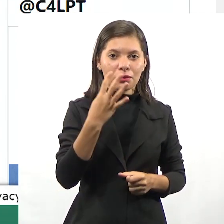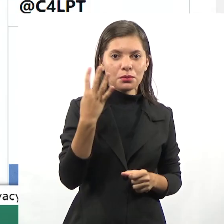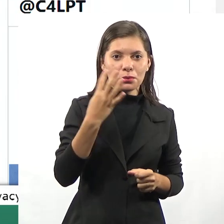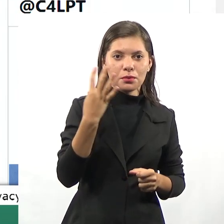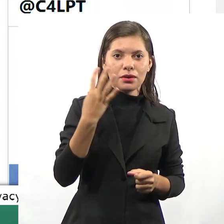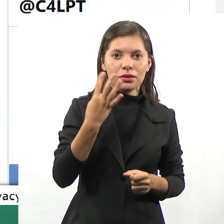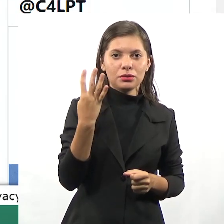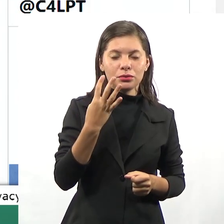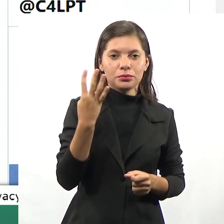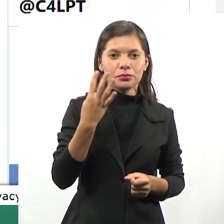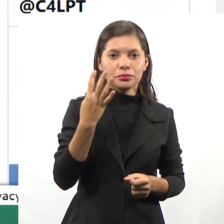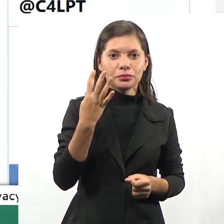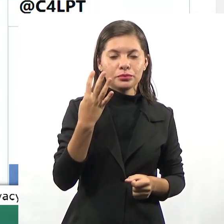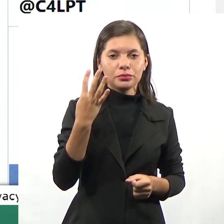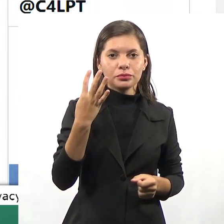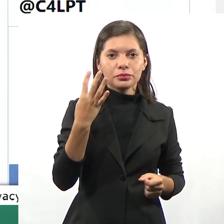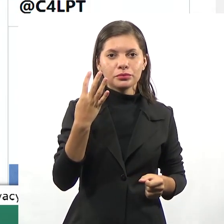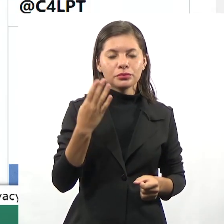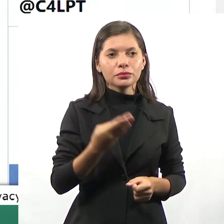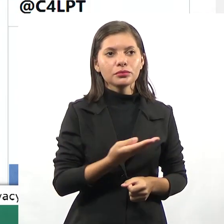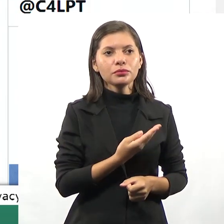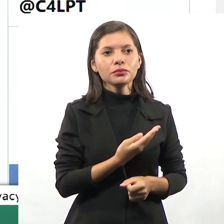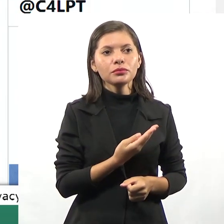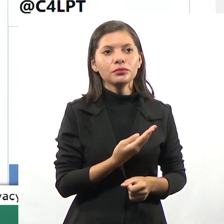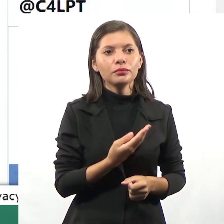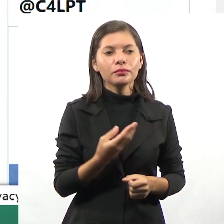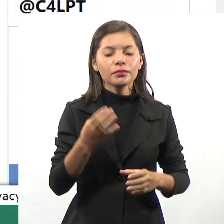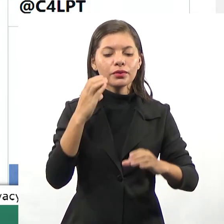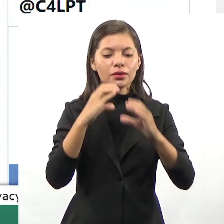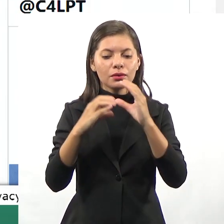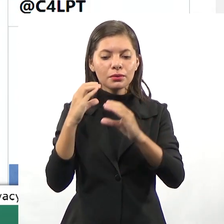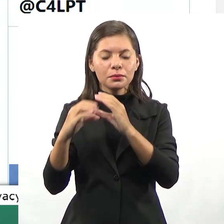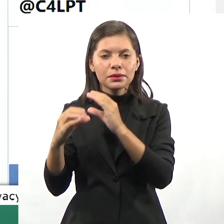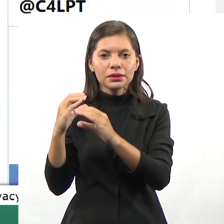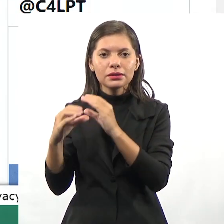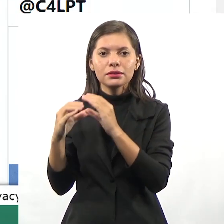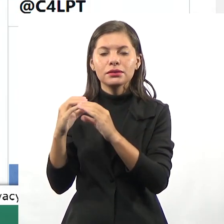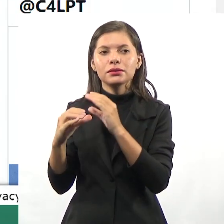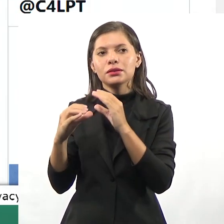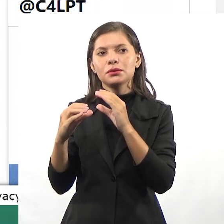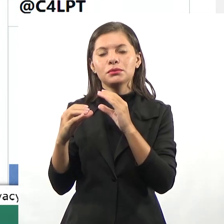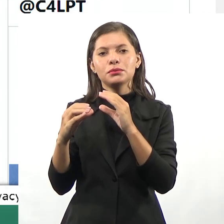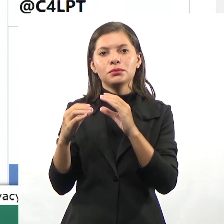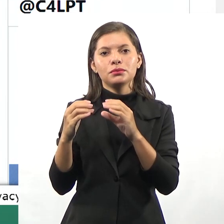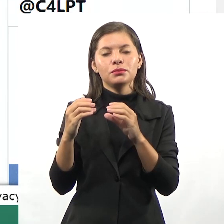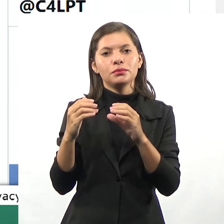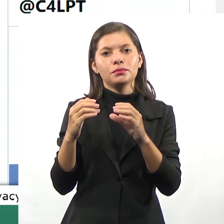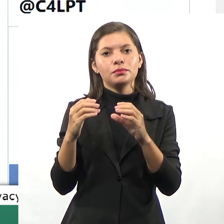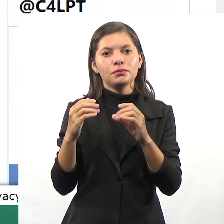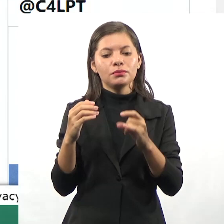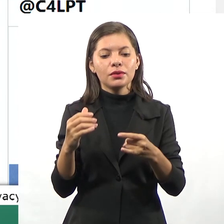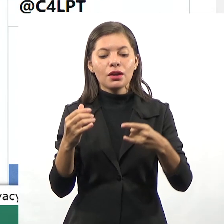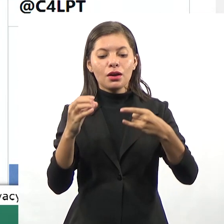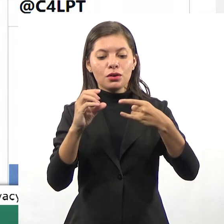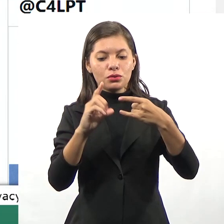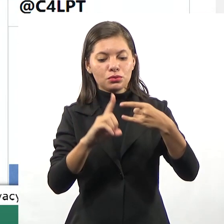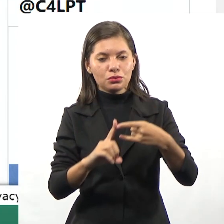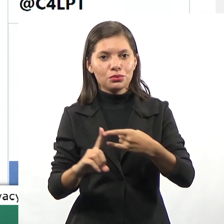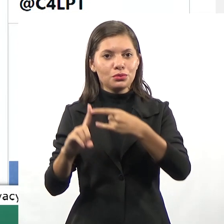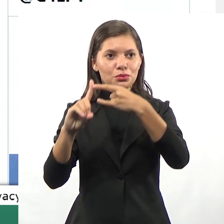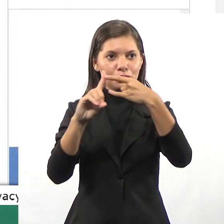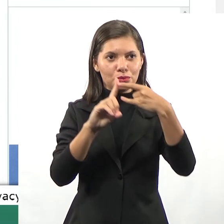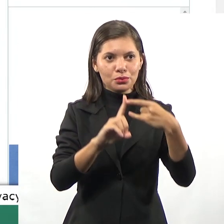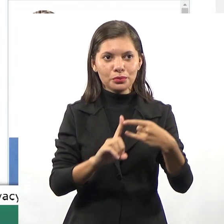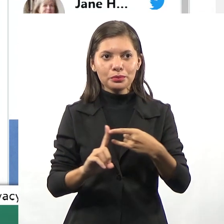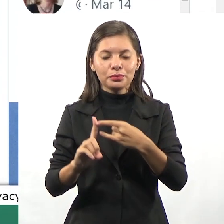o Microsoft Teams, que é uma plataforma de comunicação, de videoconferência, seguida do Zoom. Isso